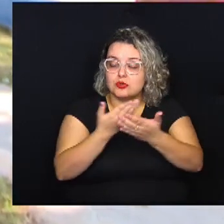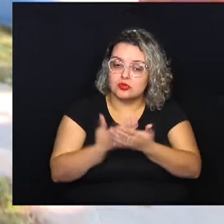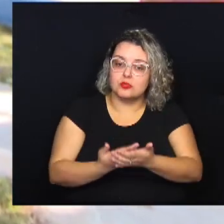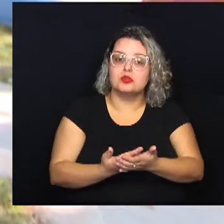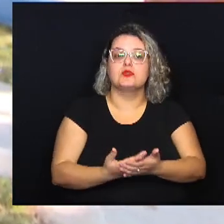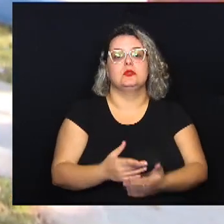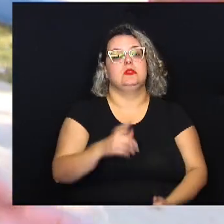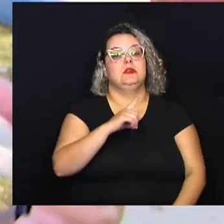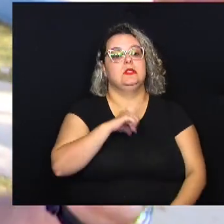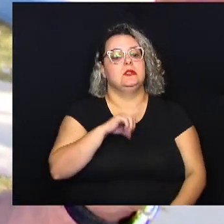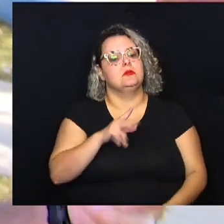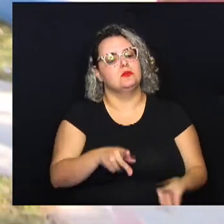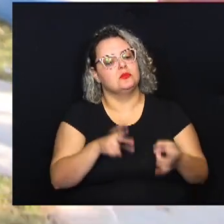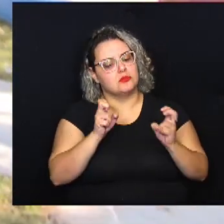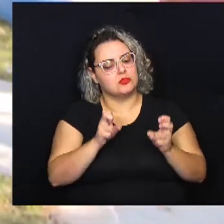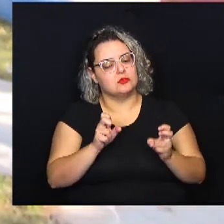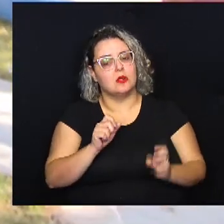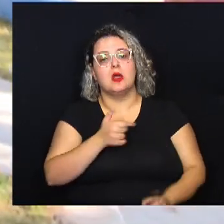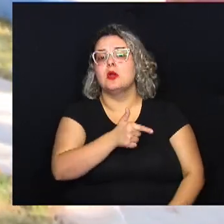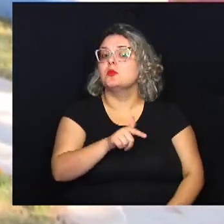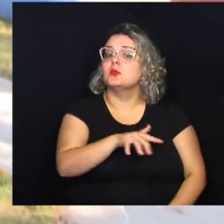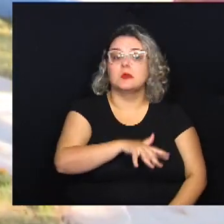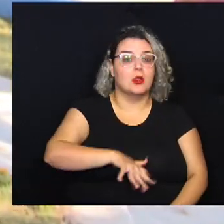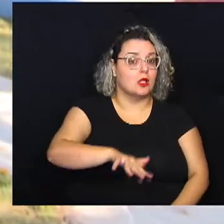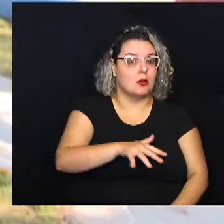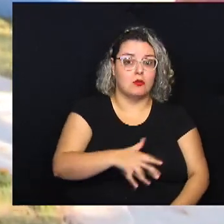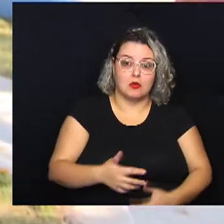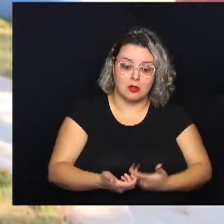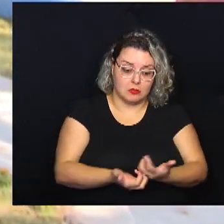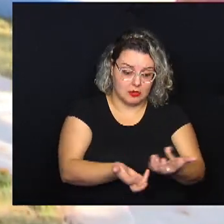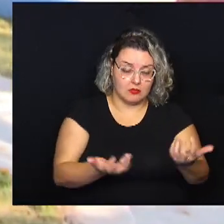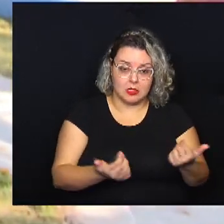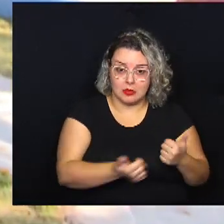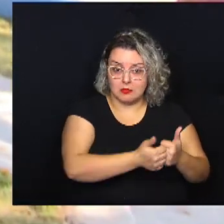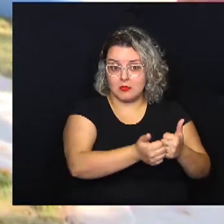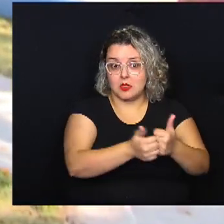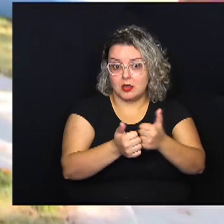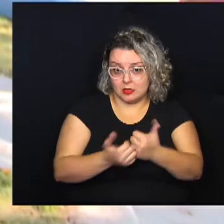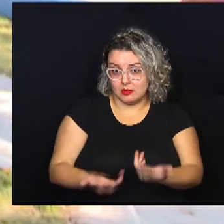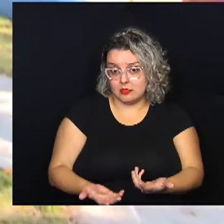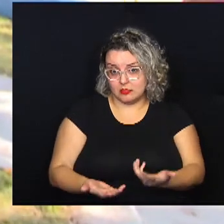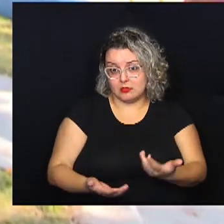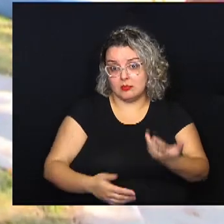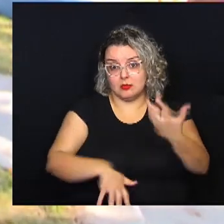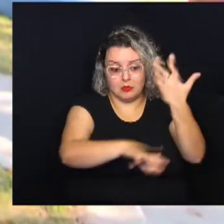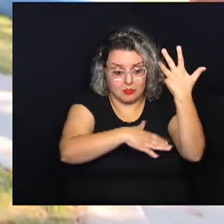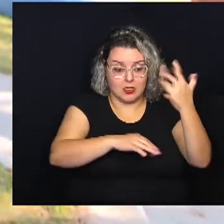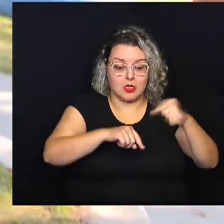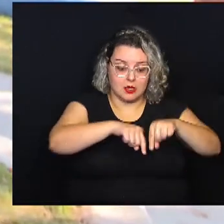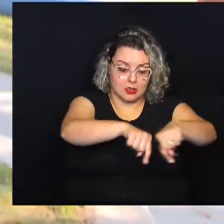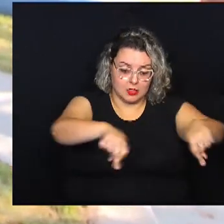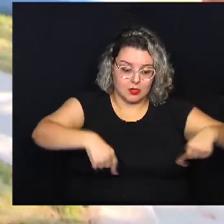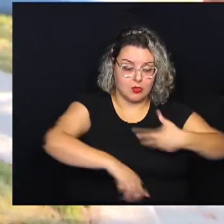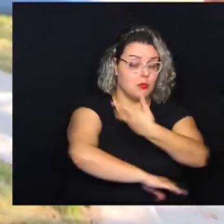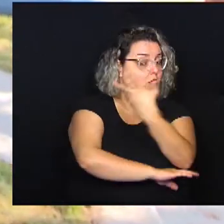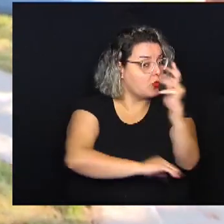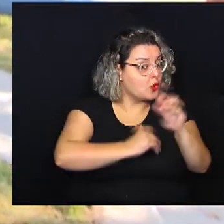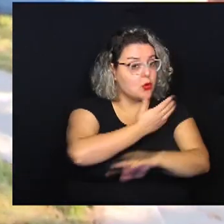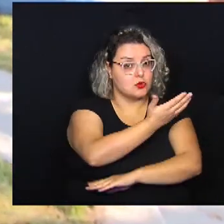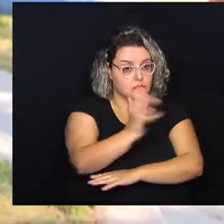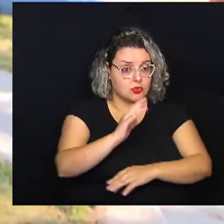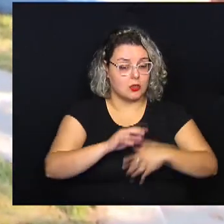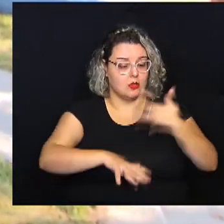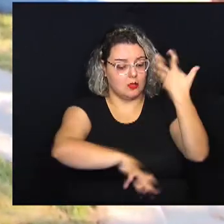a gente observou que não tem área verde ao lado aqui, no caso é parques ou bosques, até porque a maioria dos